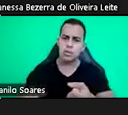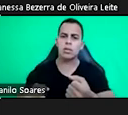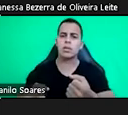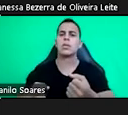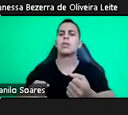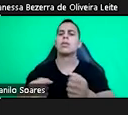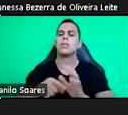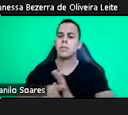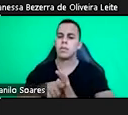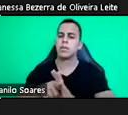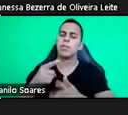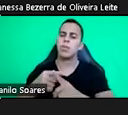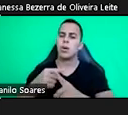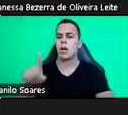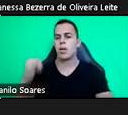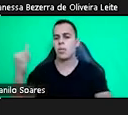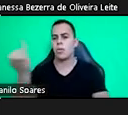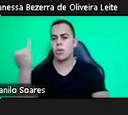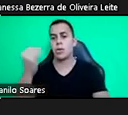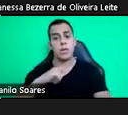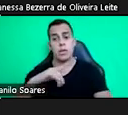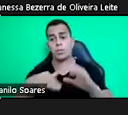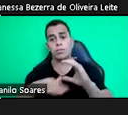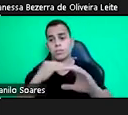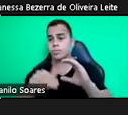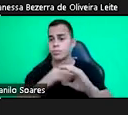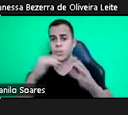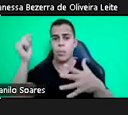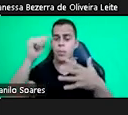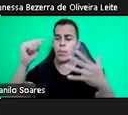pesquisa, porque isso é muito importante. A gente tem recebido vários relatos